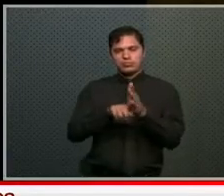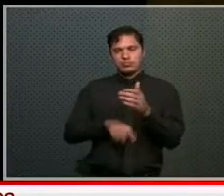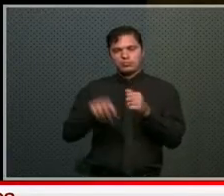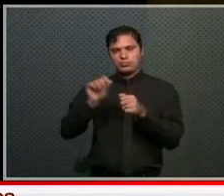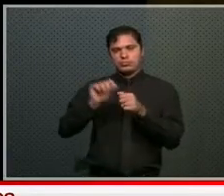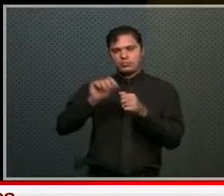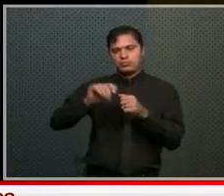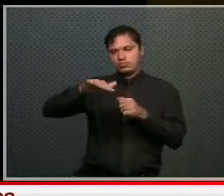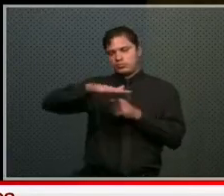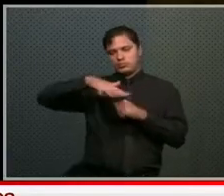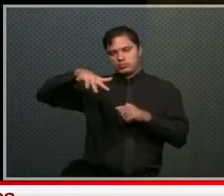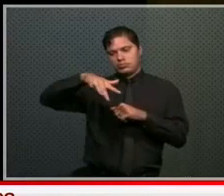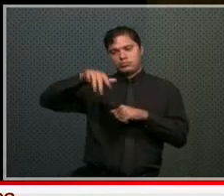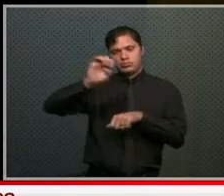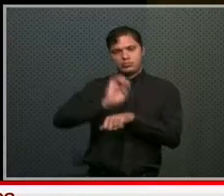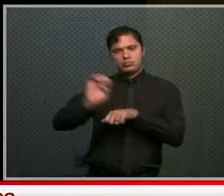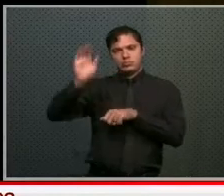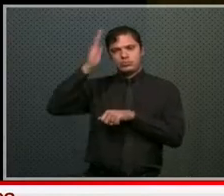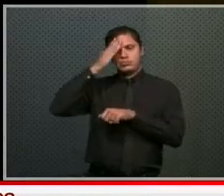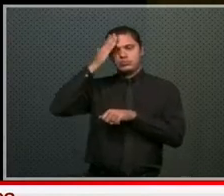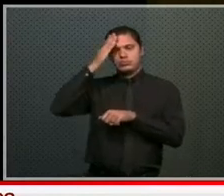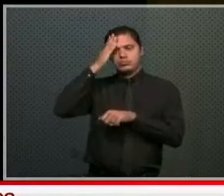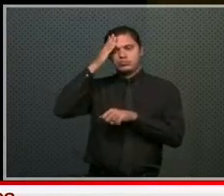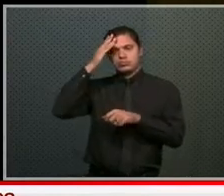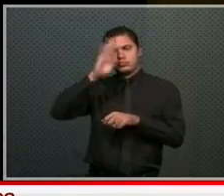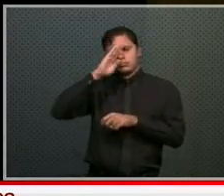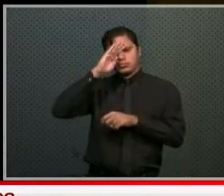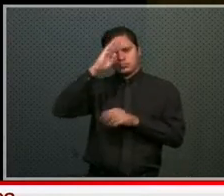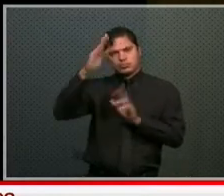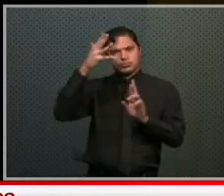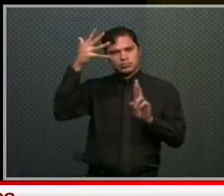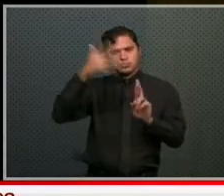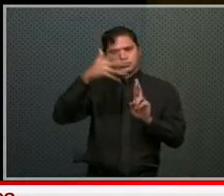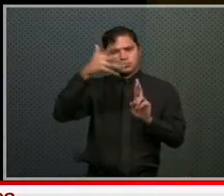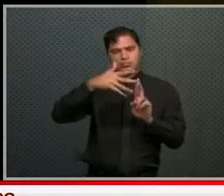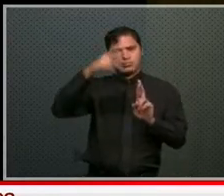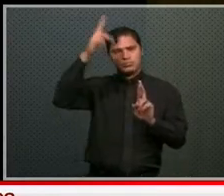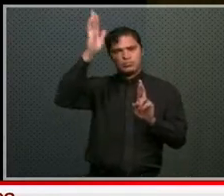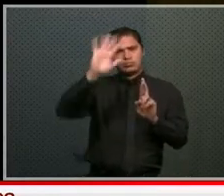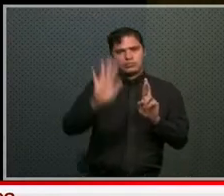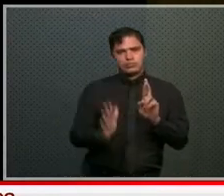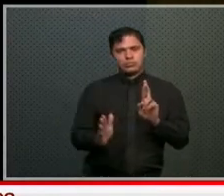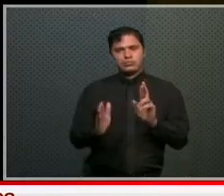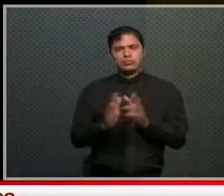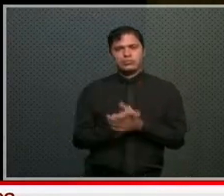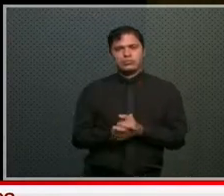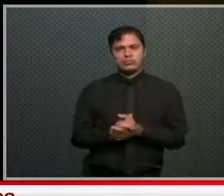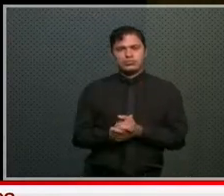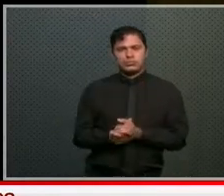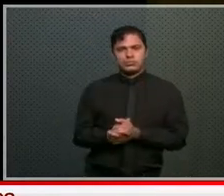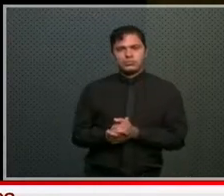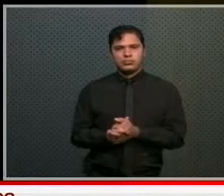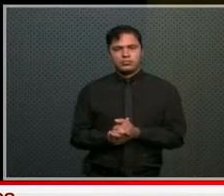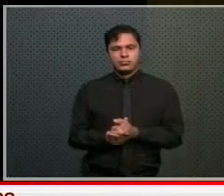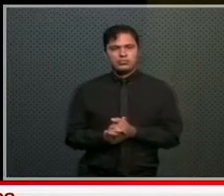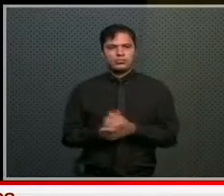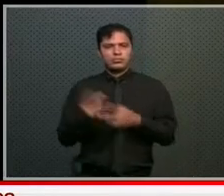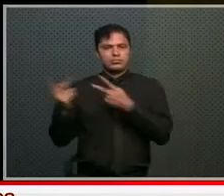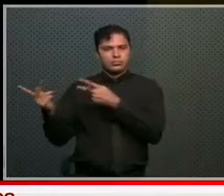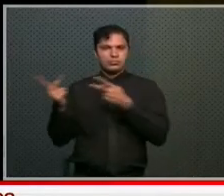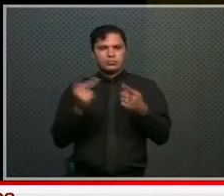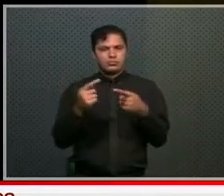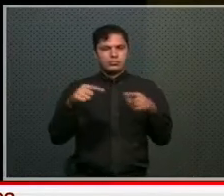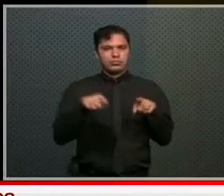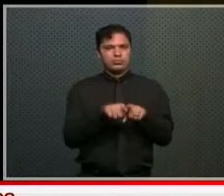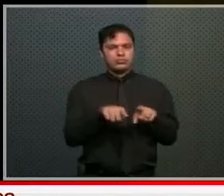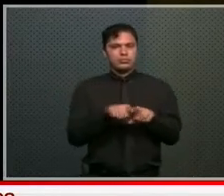unidade da Embrapa no Pará uma das principais referências nacionais a época sendo o motivo de visita inclusive do